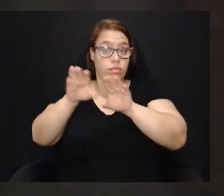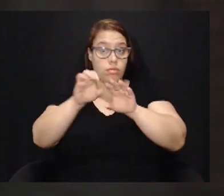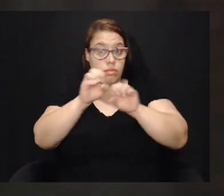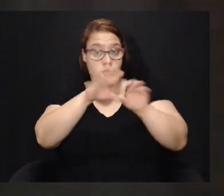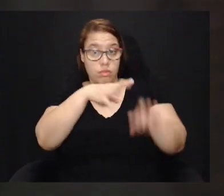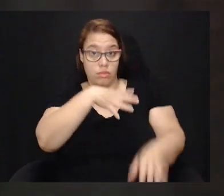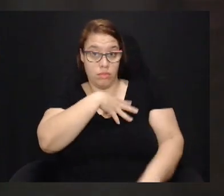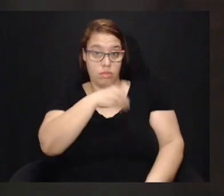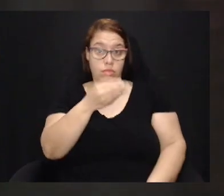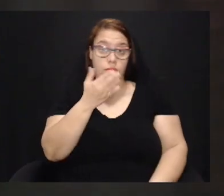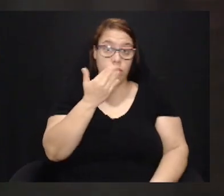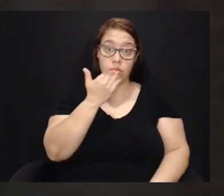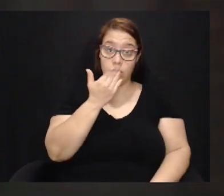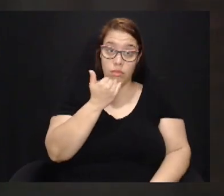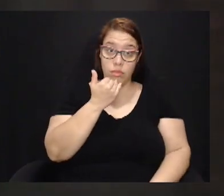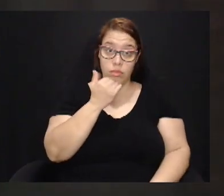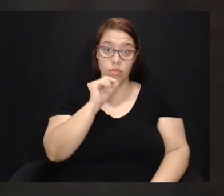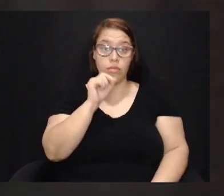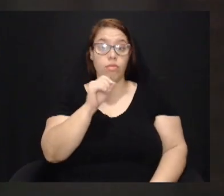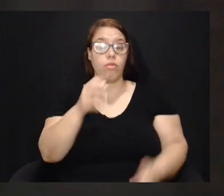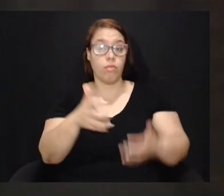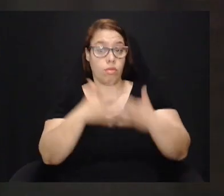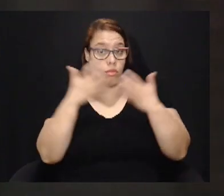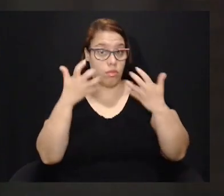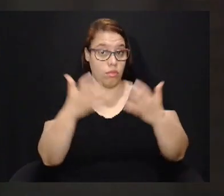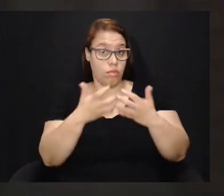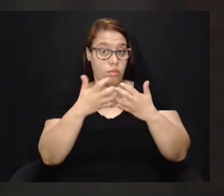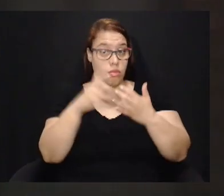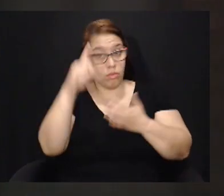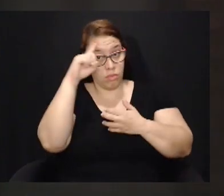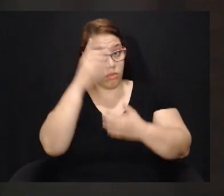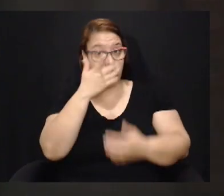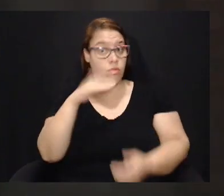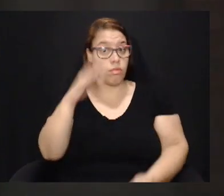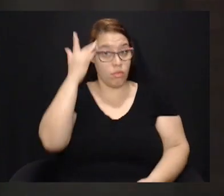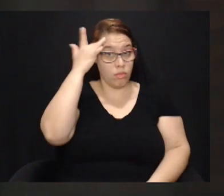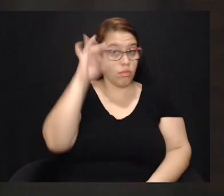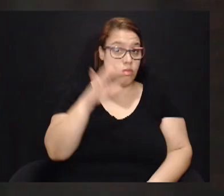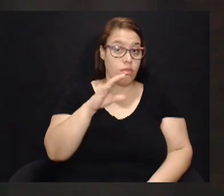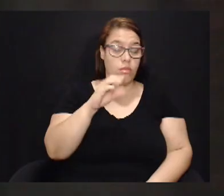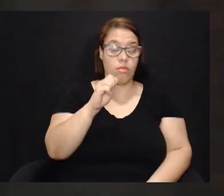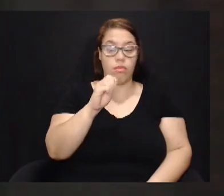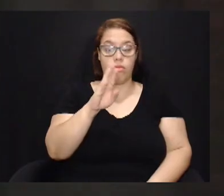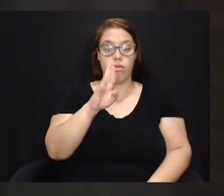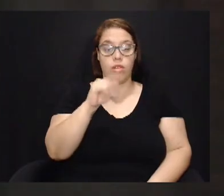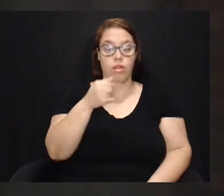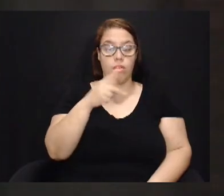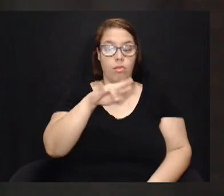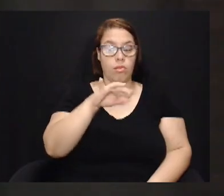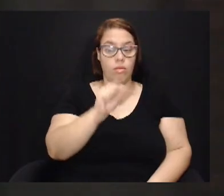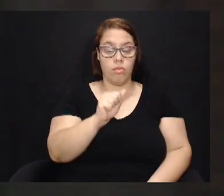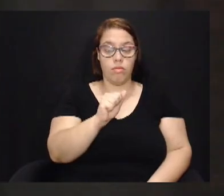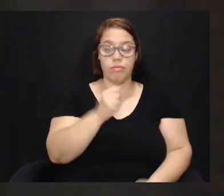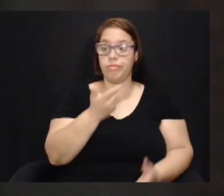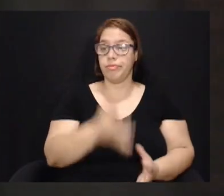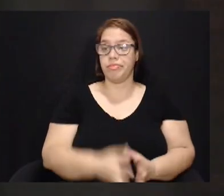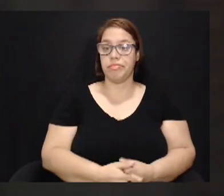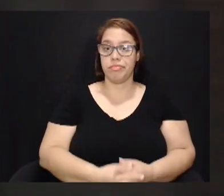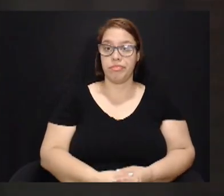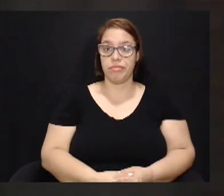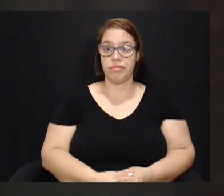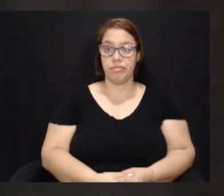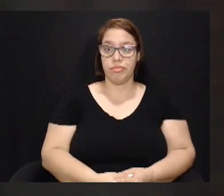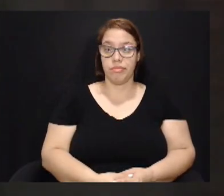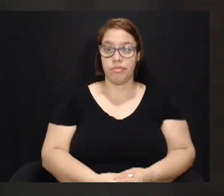você ensina o que é um legume. Você pega hoje em dia uma criança que não sabe o que é uma abobrinha. Poxa. Infelizmente, as crianças não sabem,